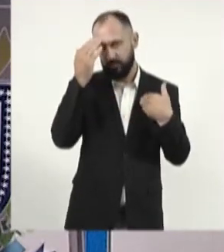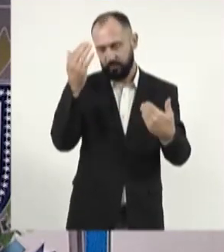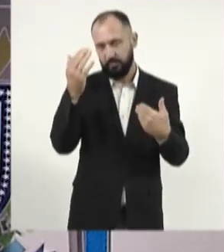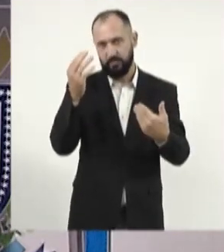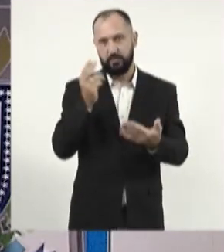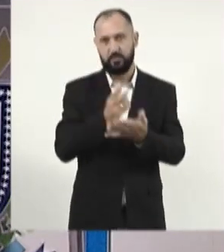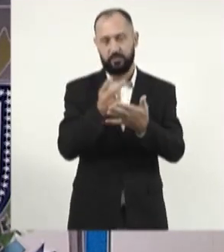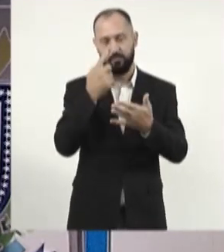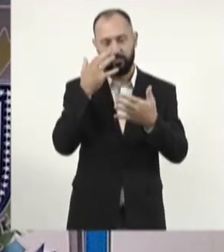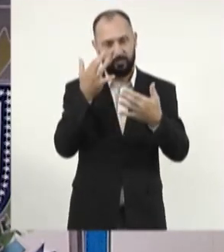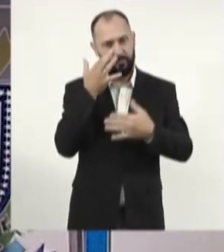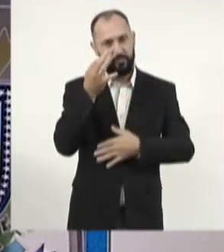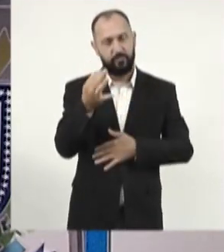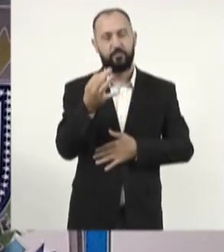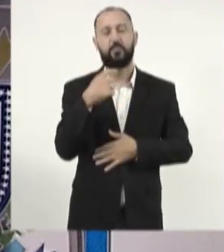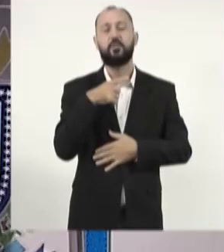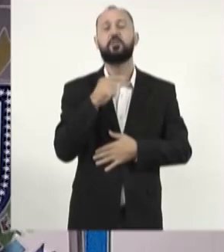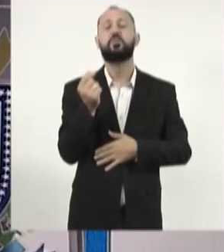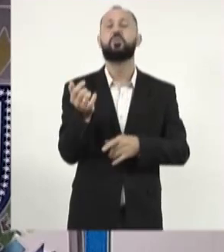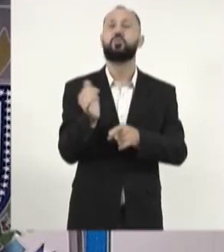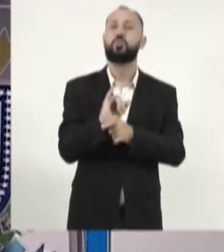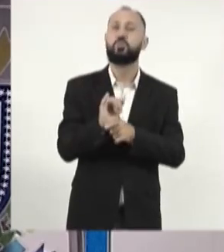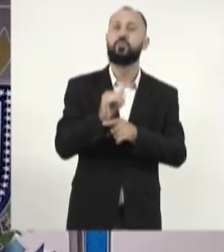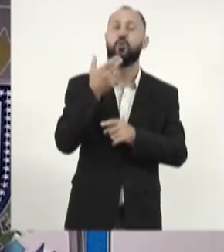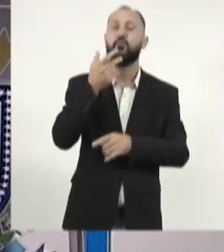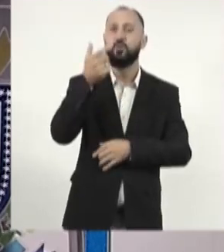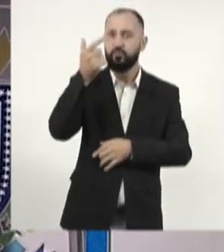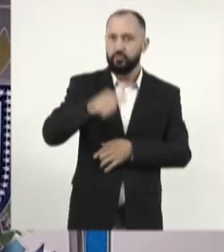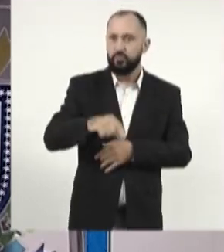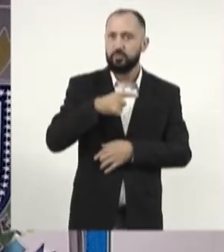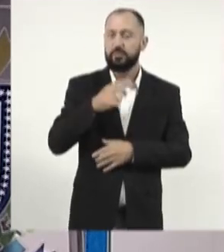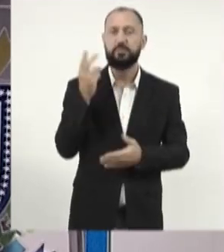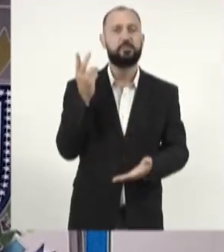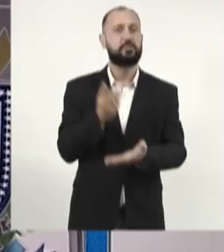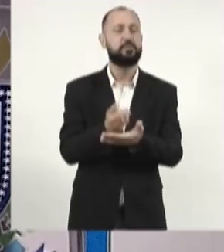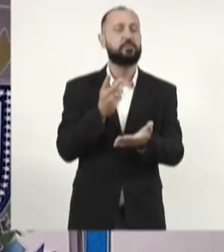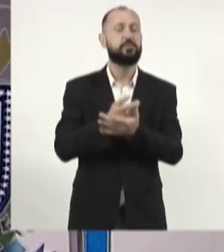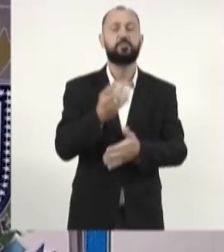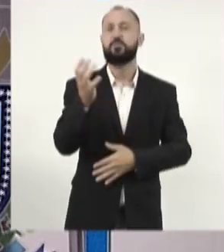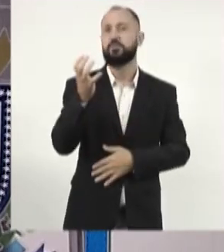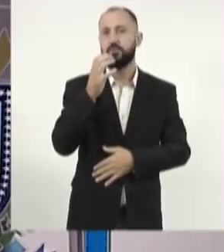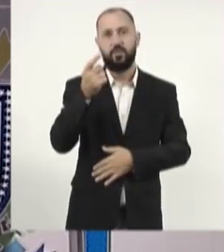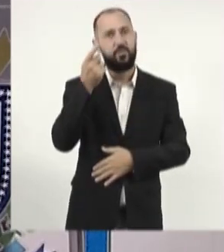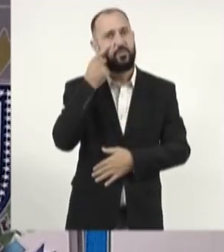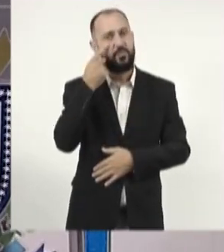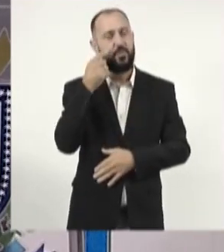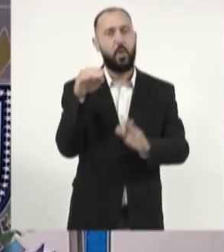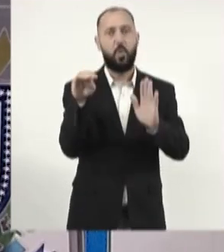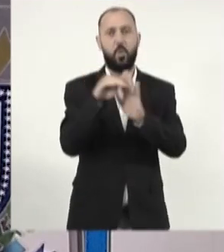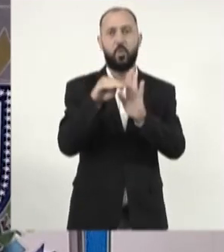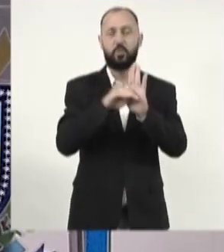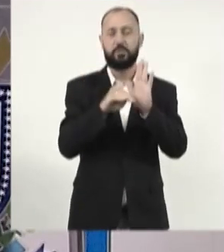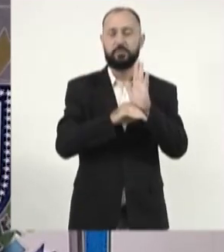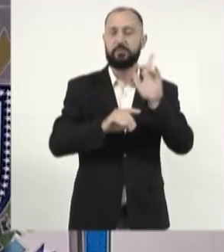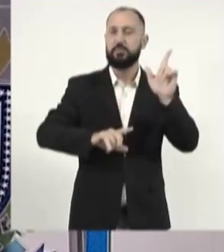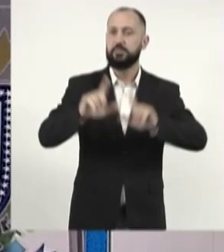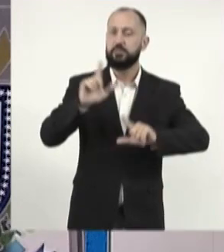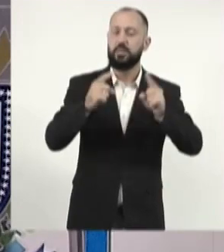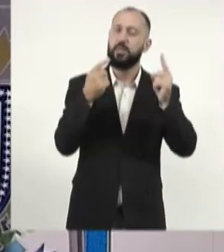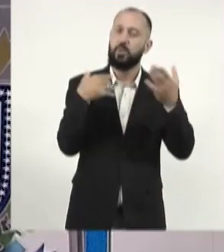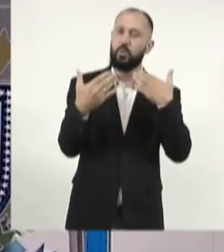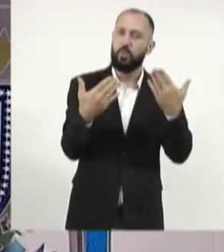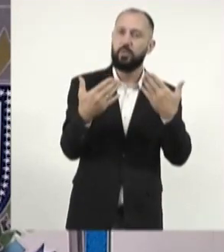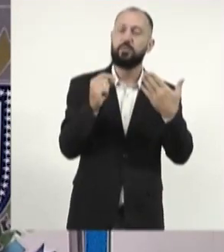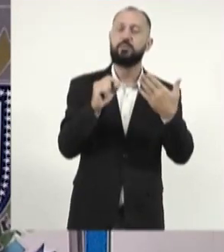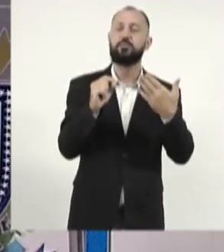sempre a sua audiência. Falei do YouTube, mas vou reforçar mais uma vez. Sempre que você quiser rever os conteúdos da TV Assembleia, as discussões